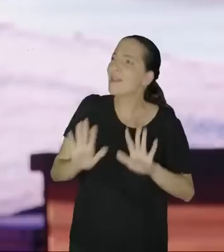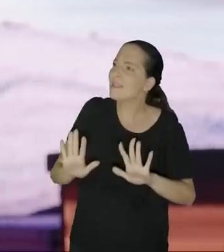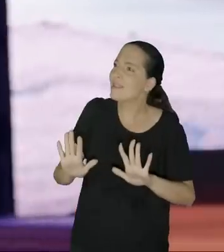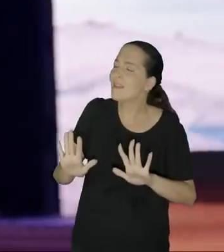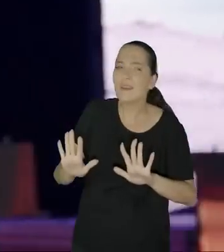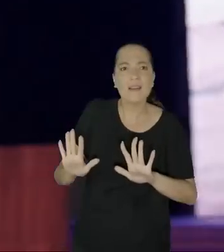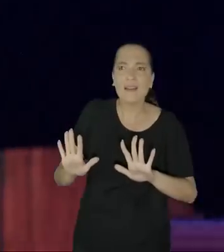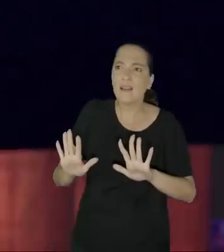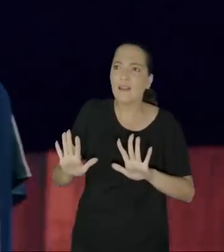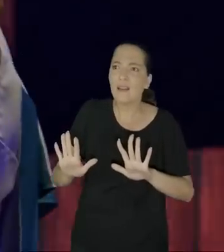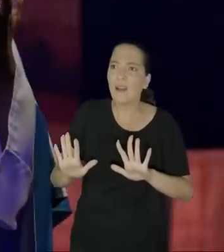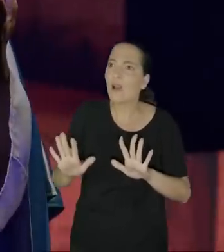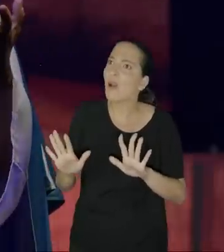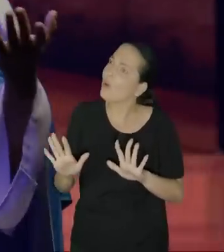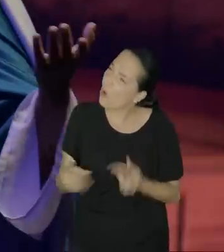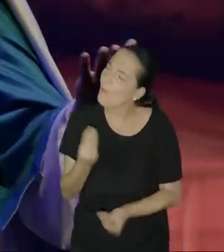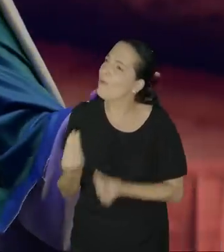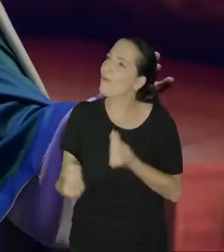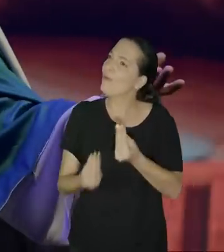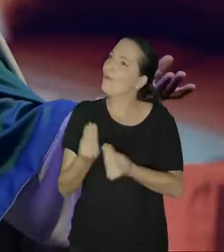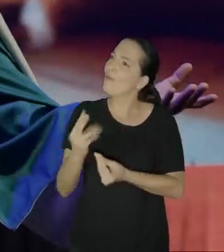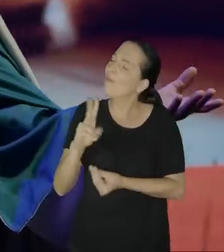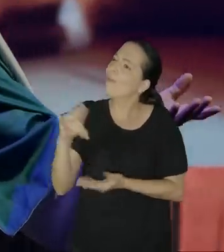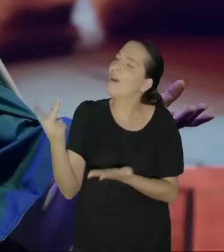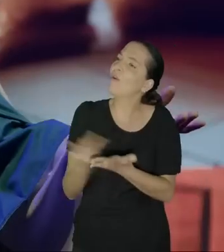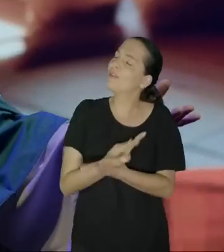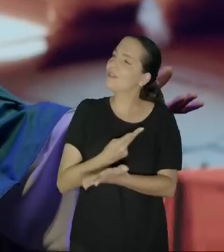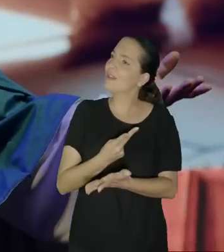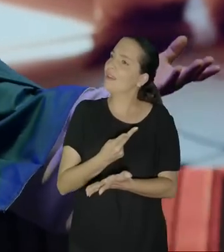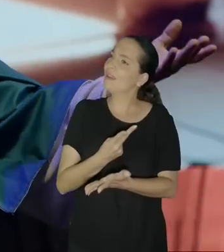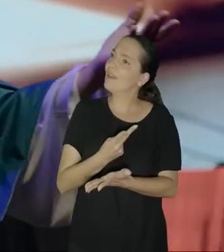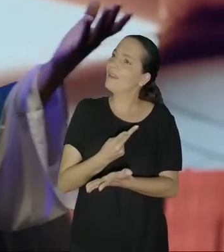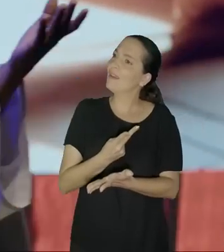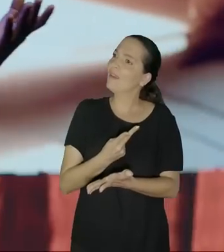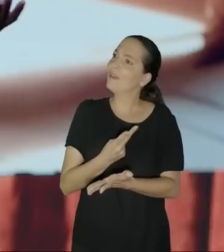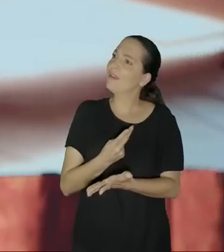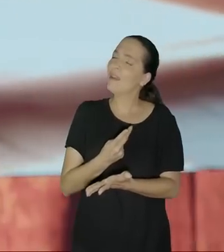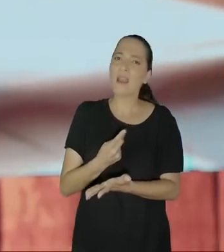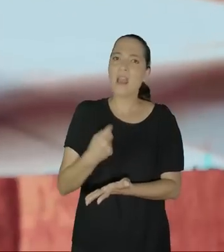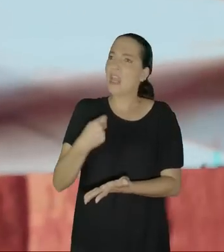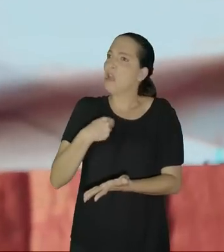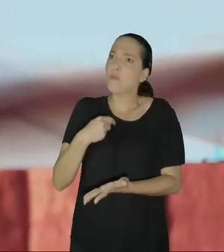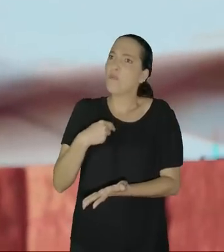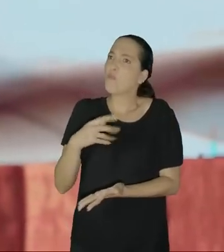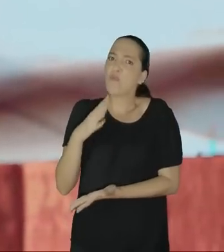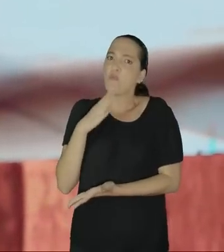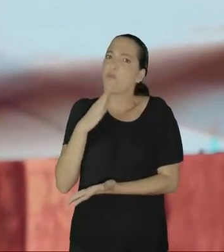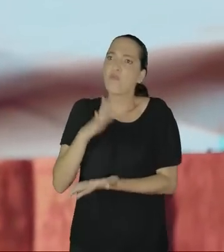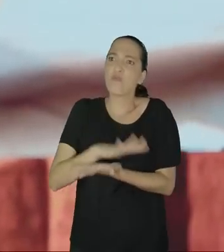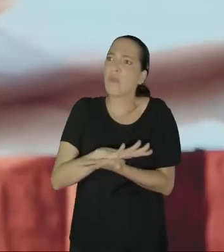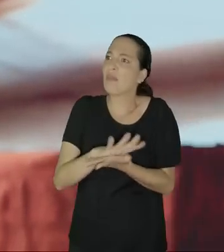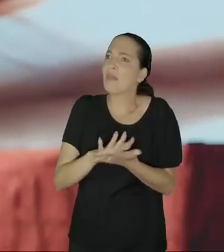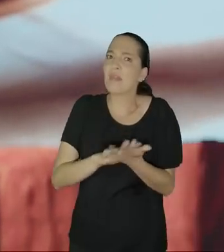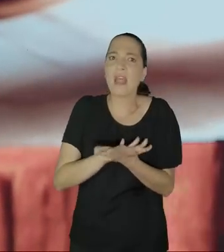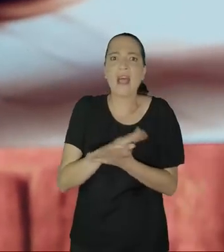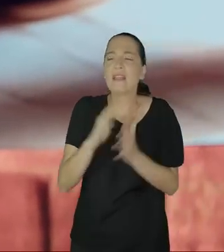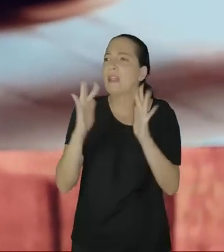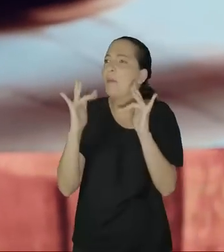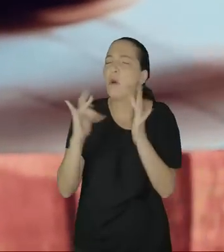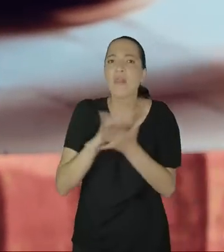Mas como será isso, uma vez que não conheço homem algum?